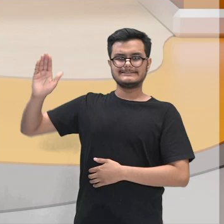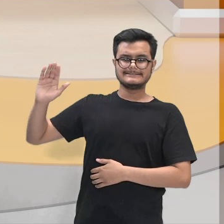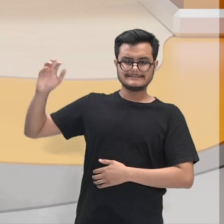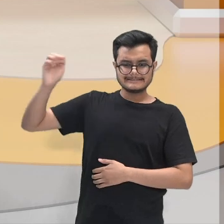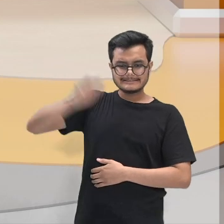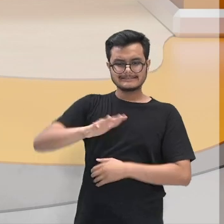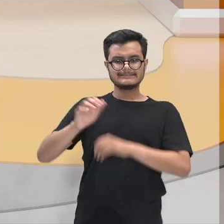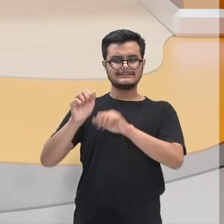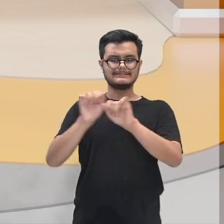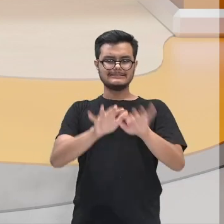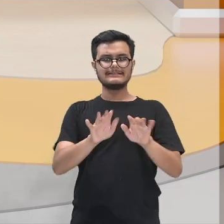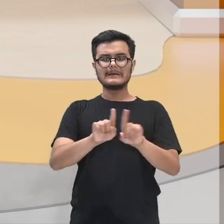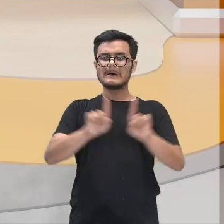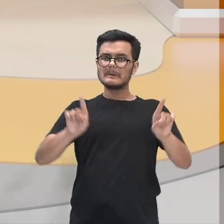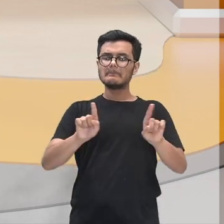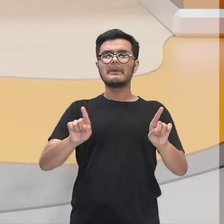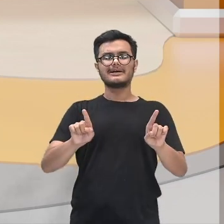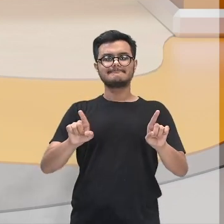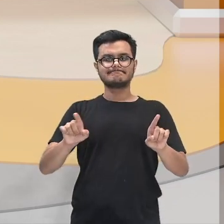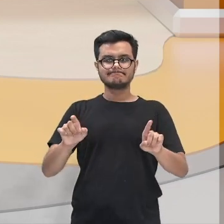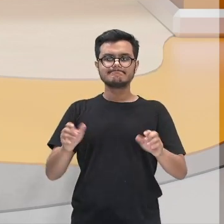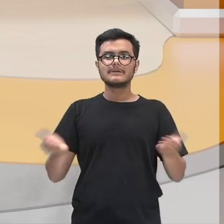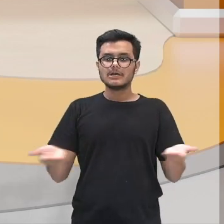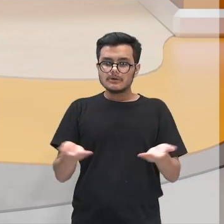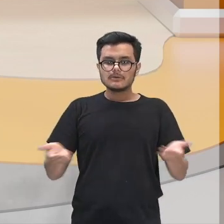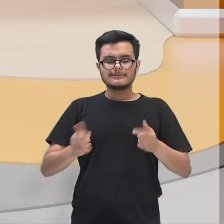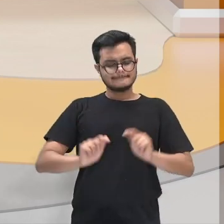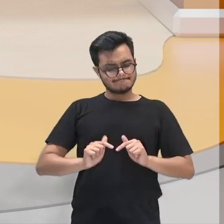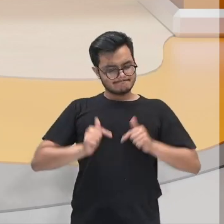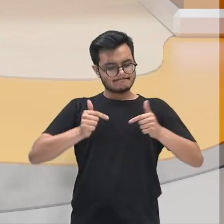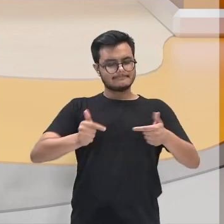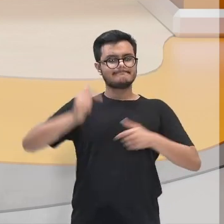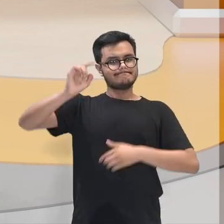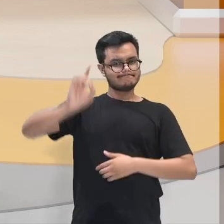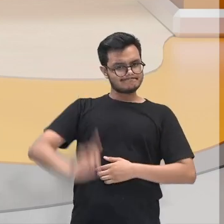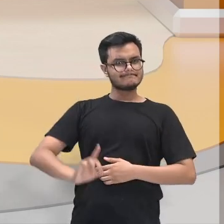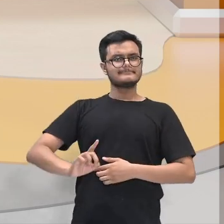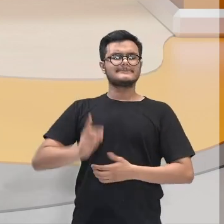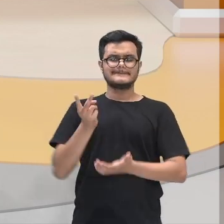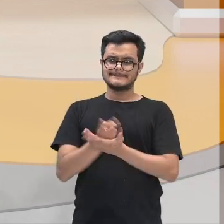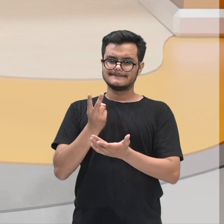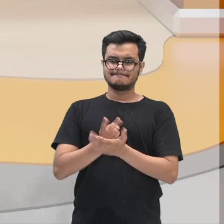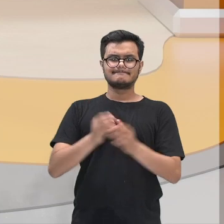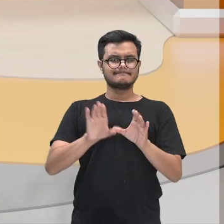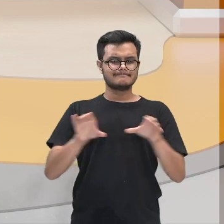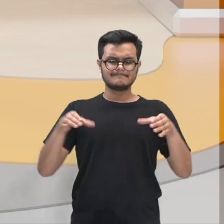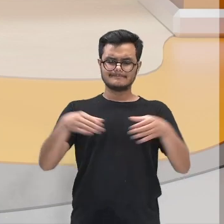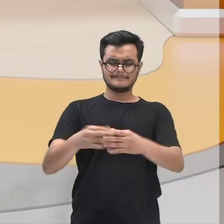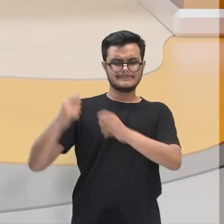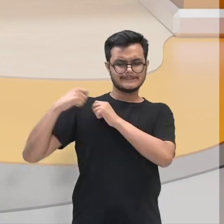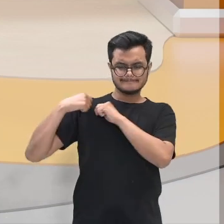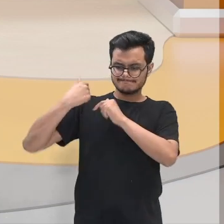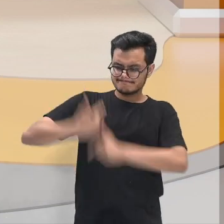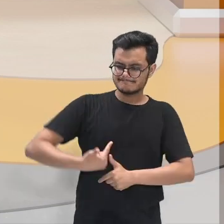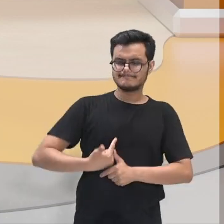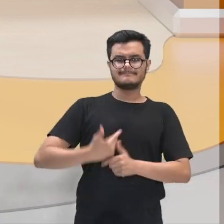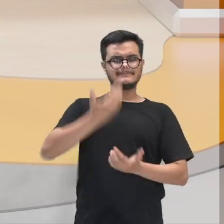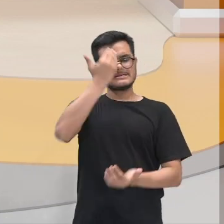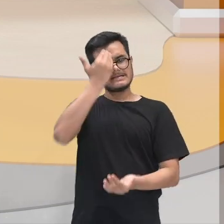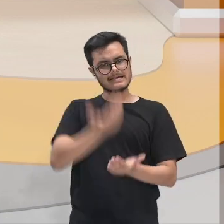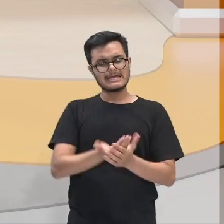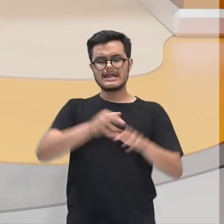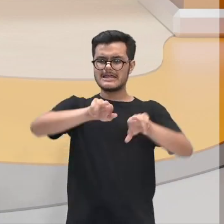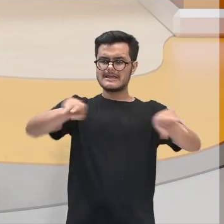região, mas uma grande parte ainda luta e resiste, tentando manter ali as suas tradições, a sua cultura,